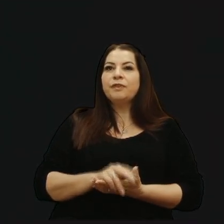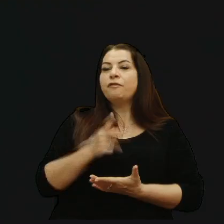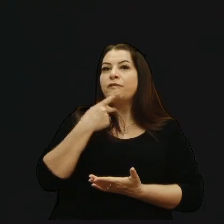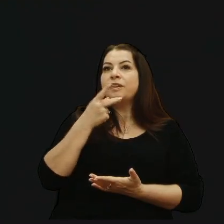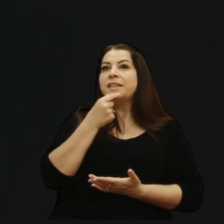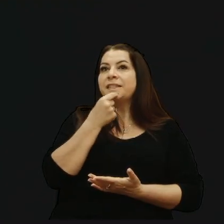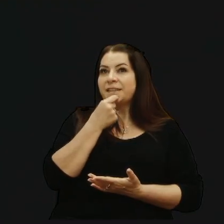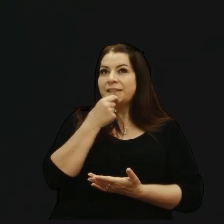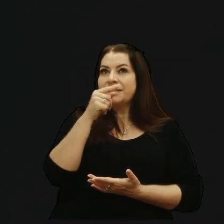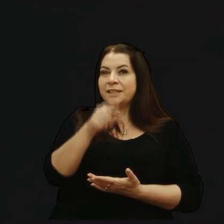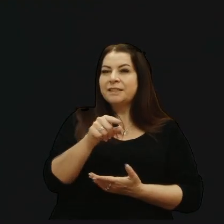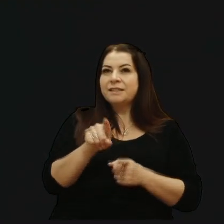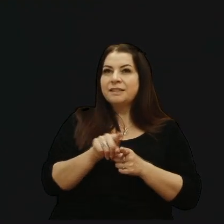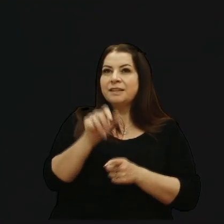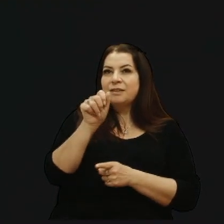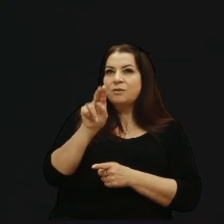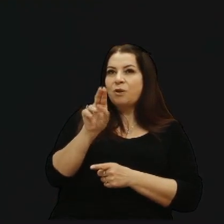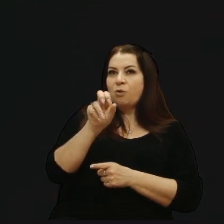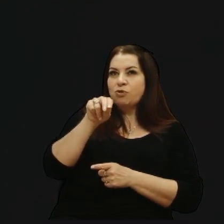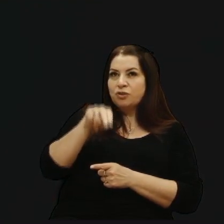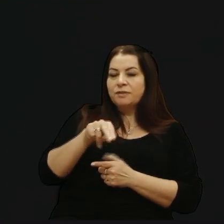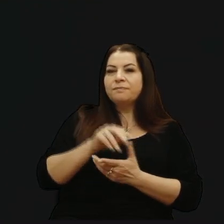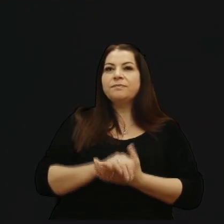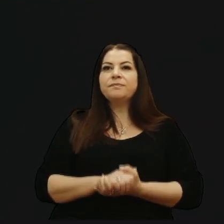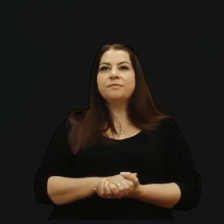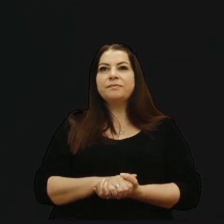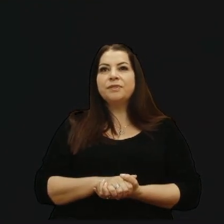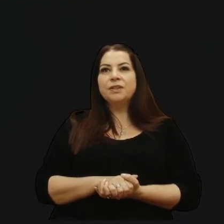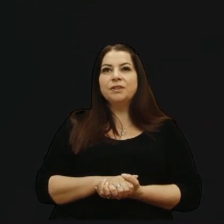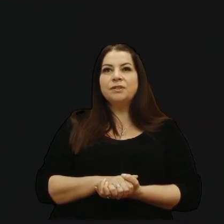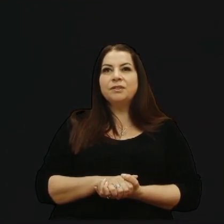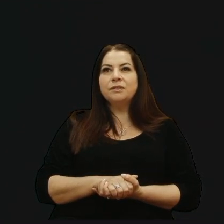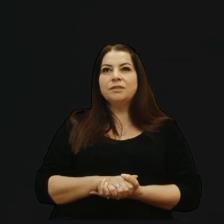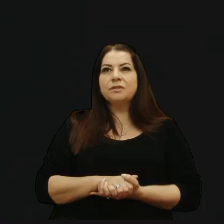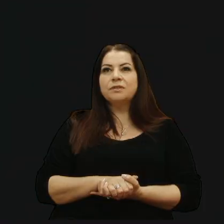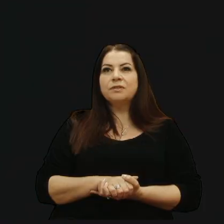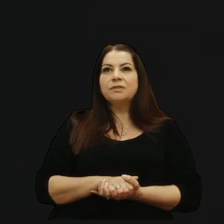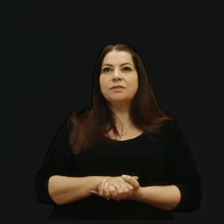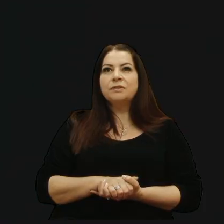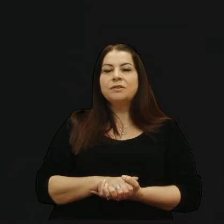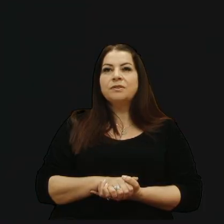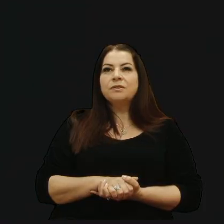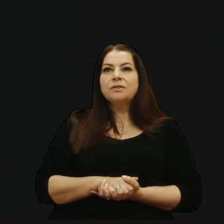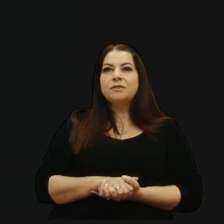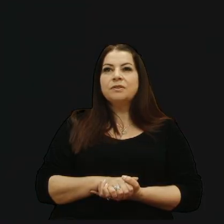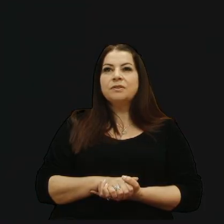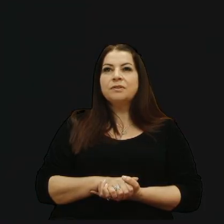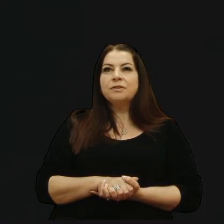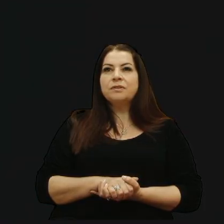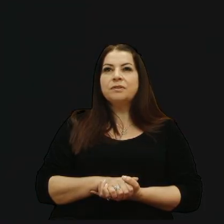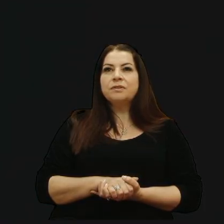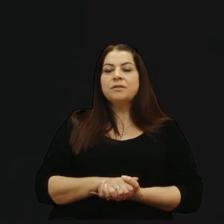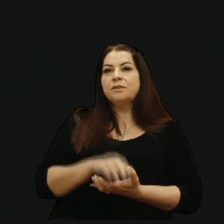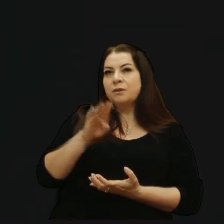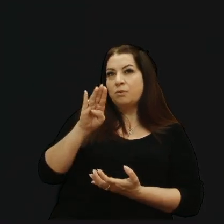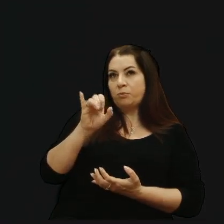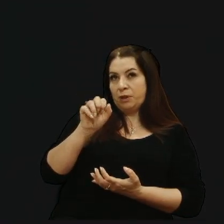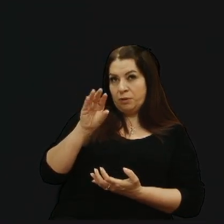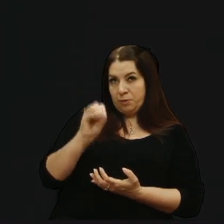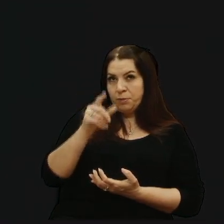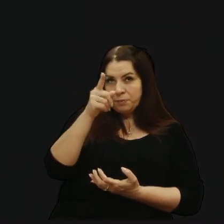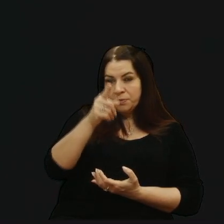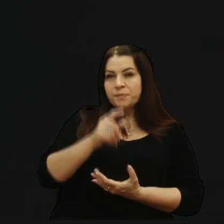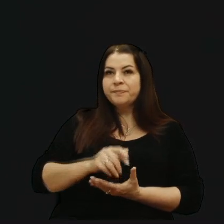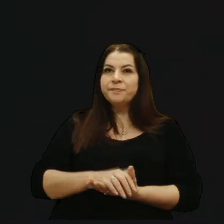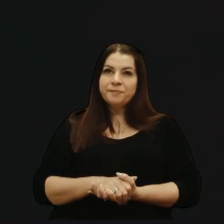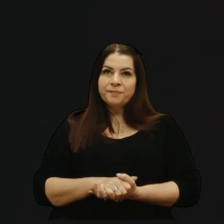church. Pastor Austin Garrett, For a divine appointment with the King. bispo John Lambeth. There's an